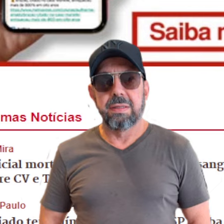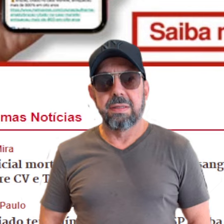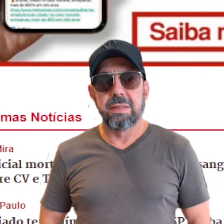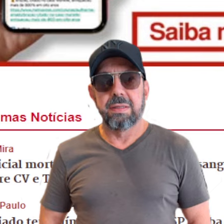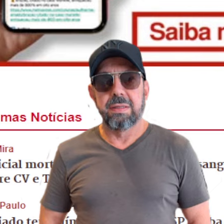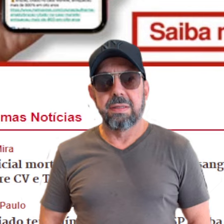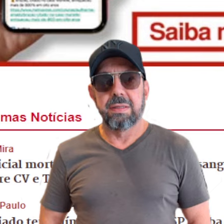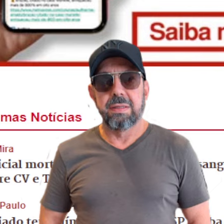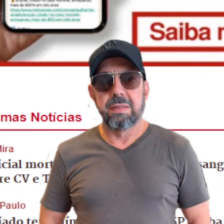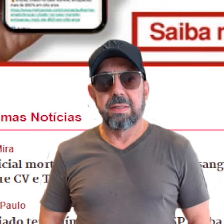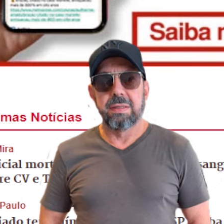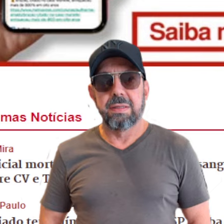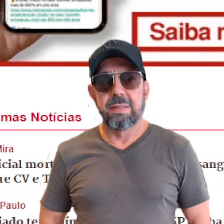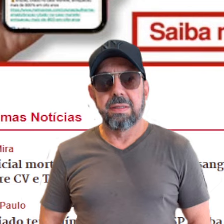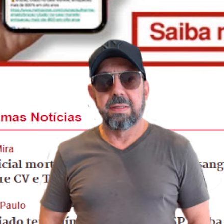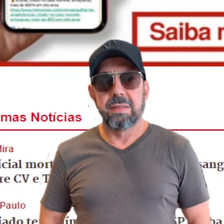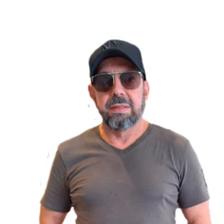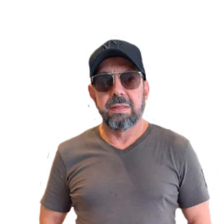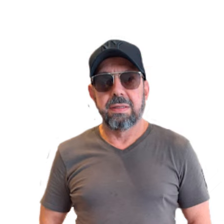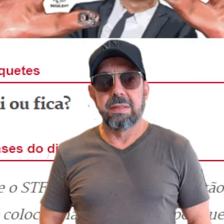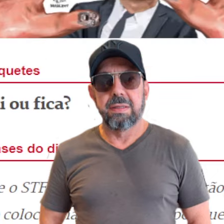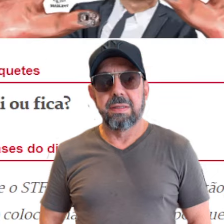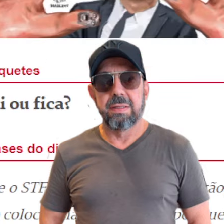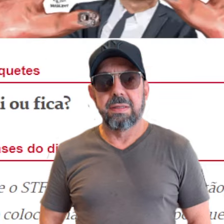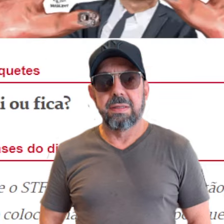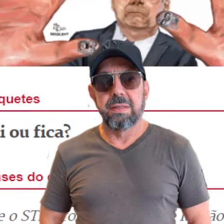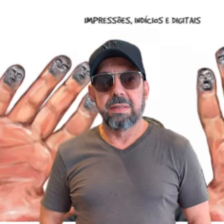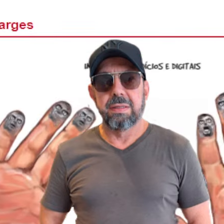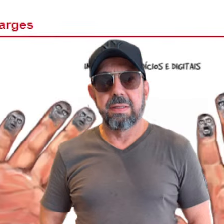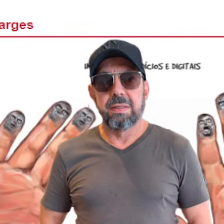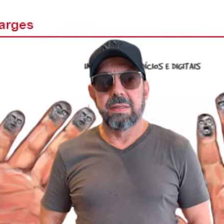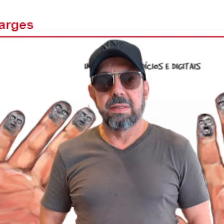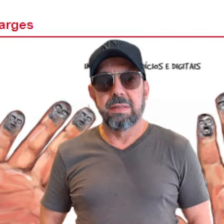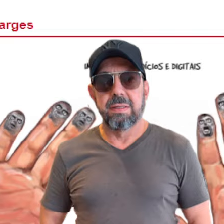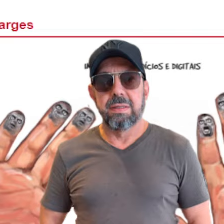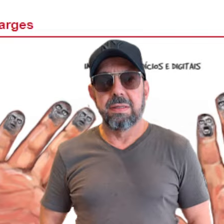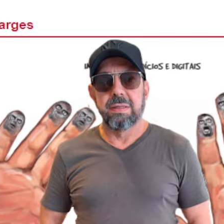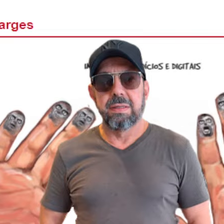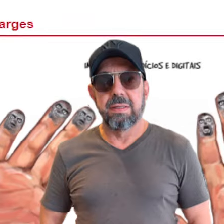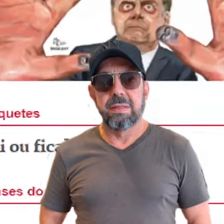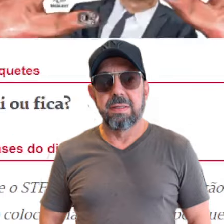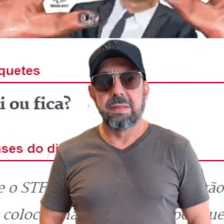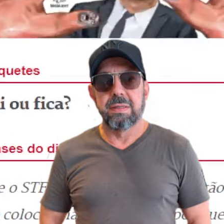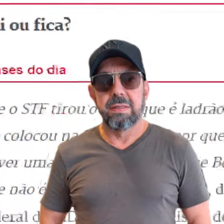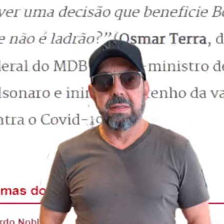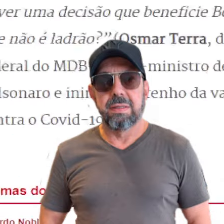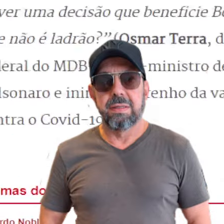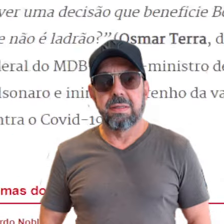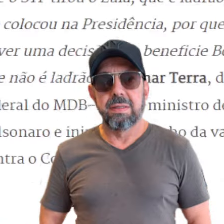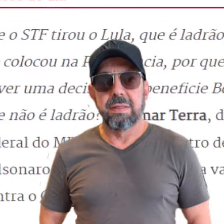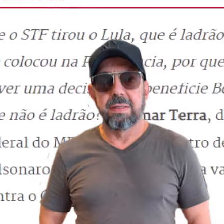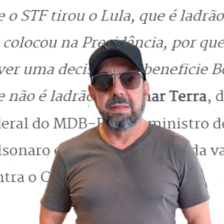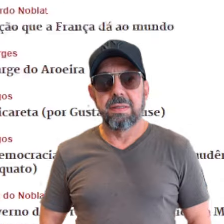fascista. Muito bem, o fato é que a lição que a França dá ao mundo precisa